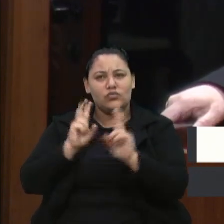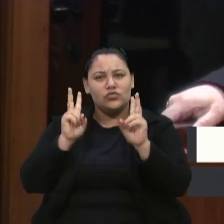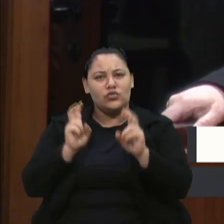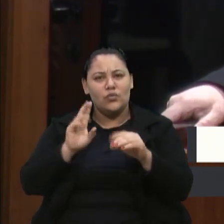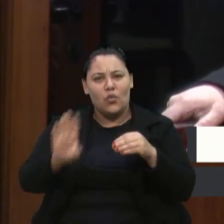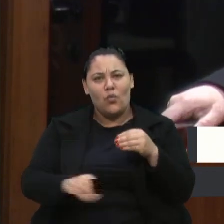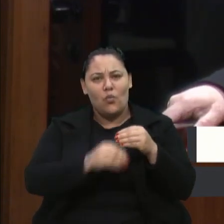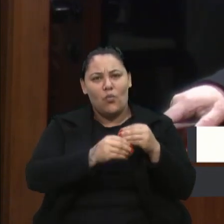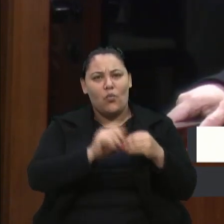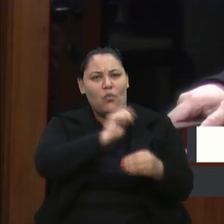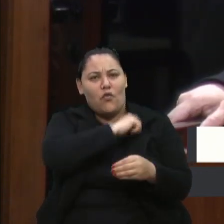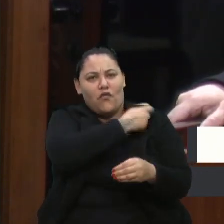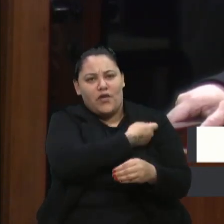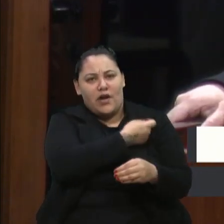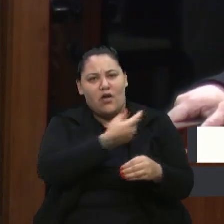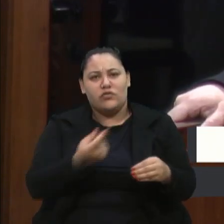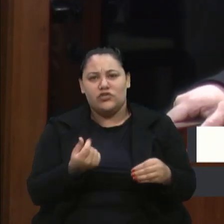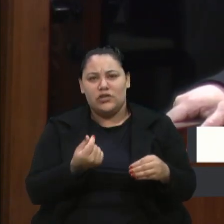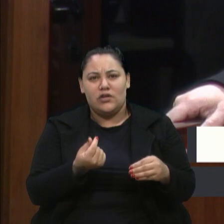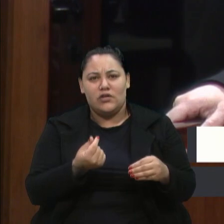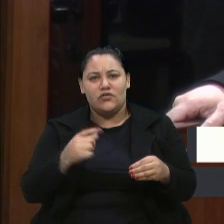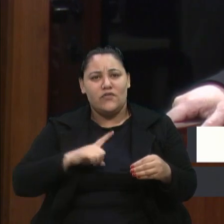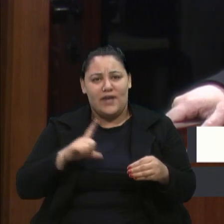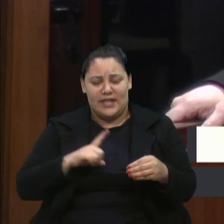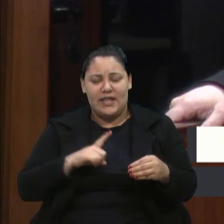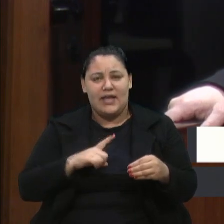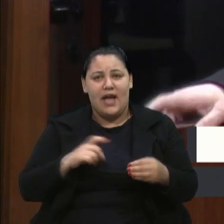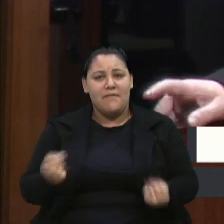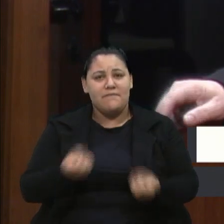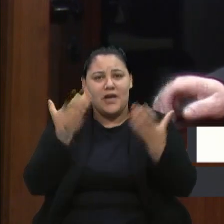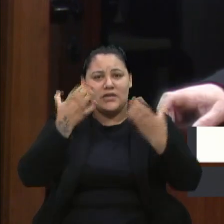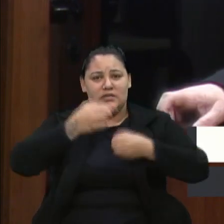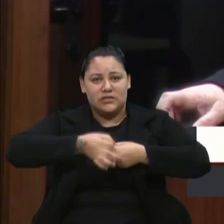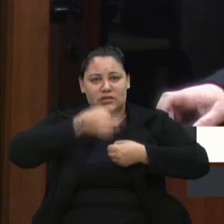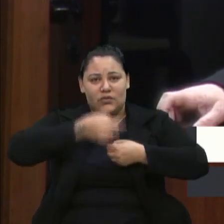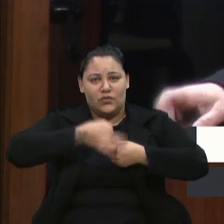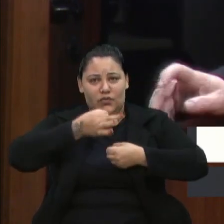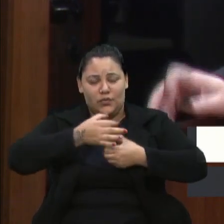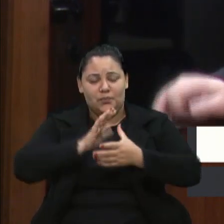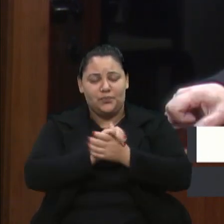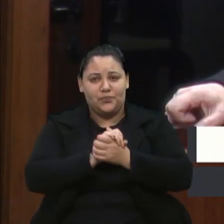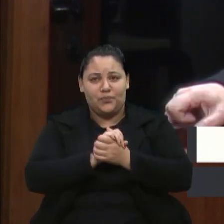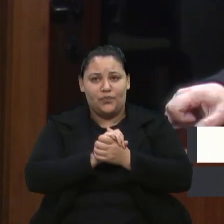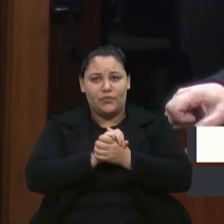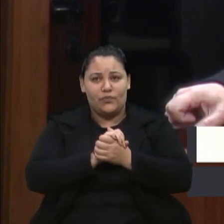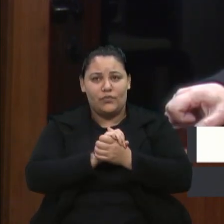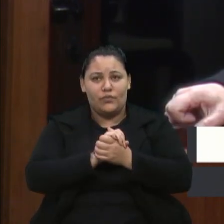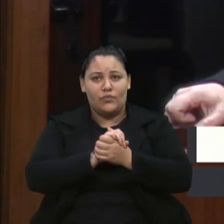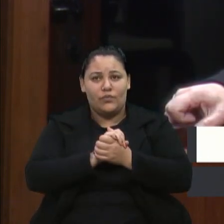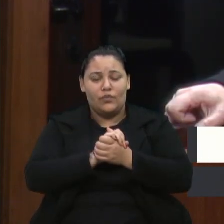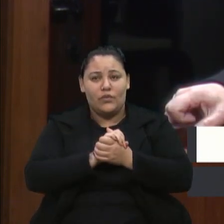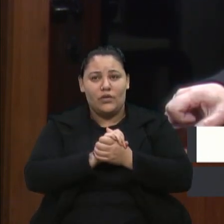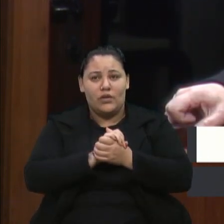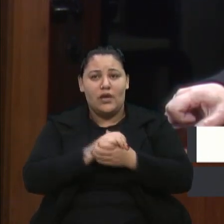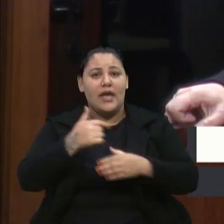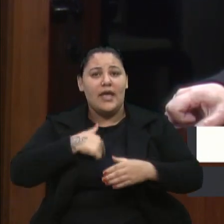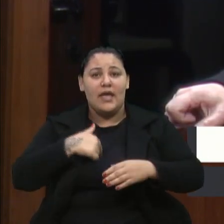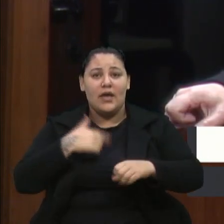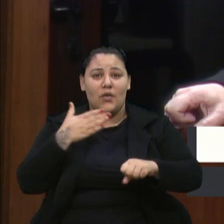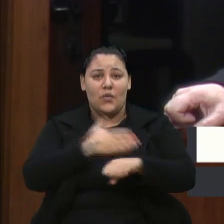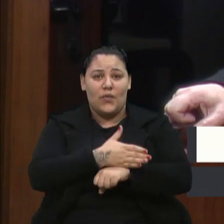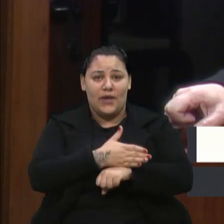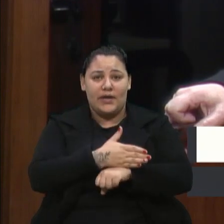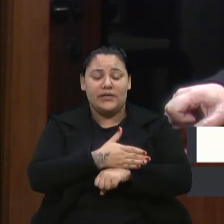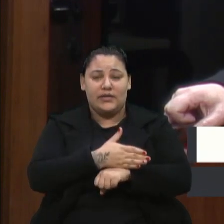fiscal, ou seja, nós vamos ter a festa da uva. Quando eu assumi em fevereiro, no lugar do deputado, hoje deputado federal